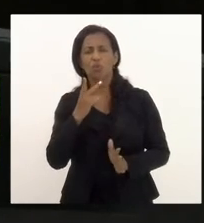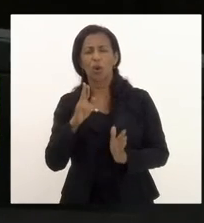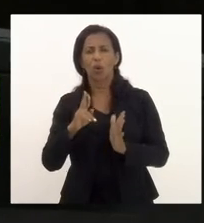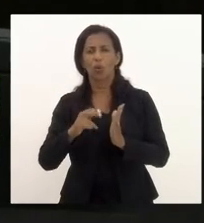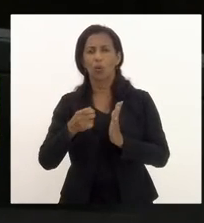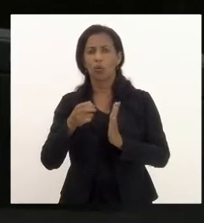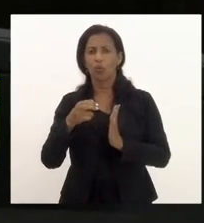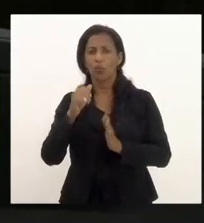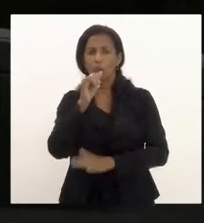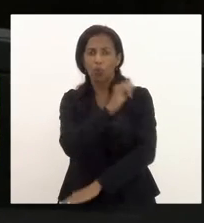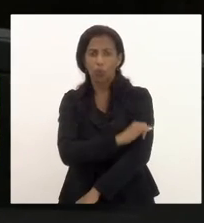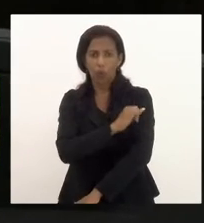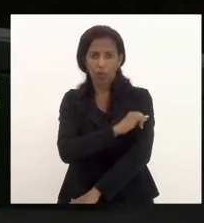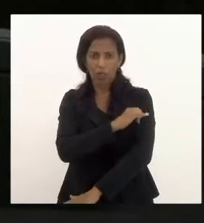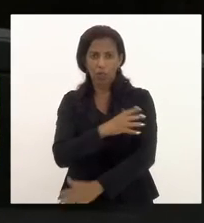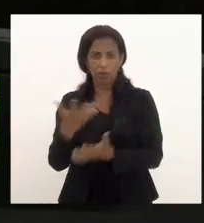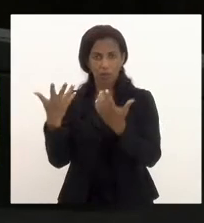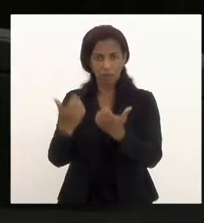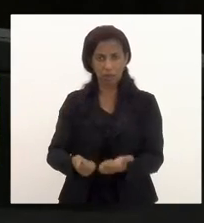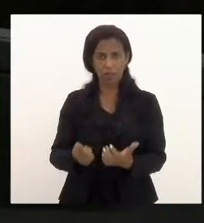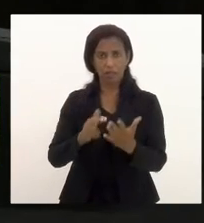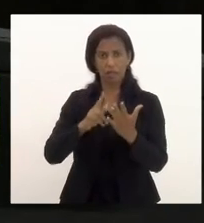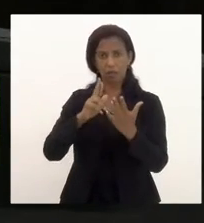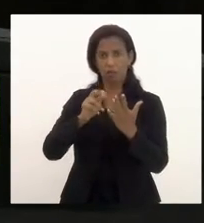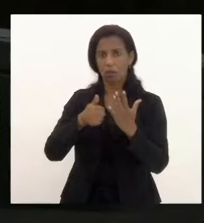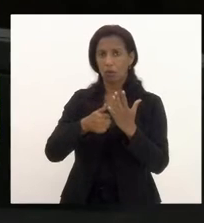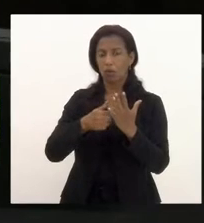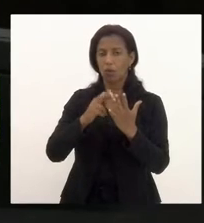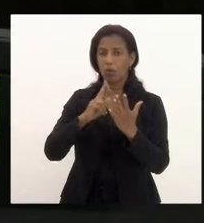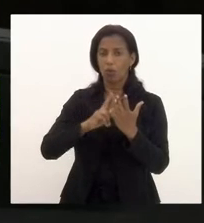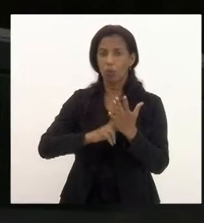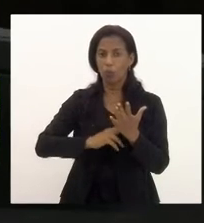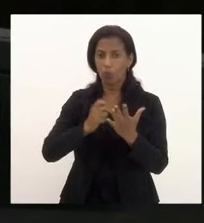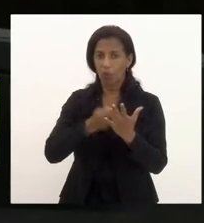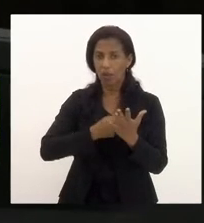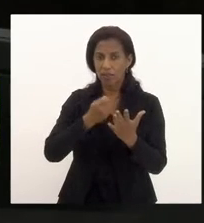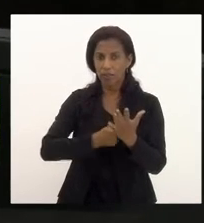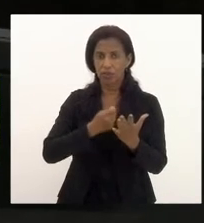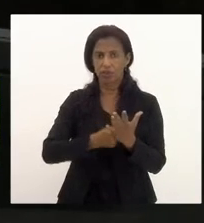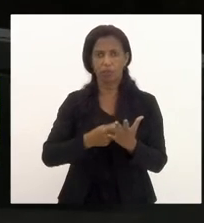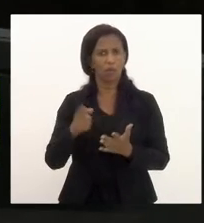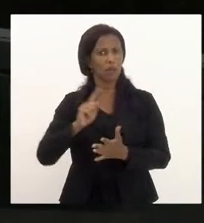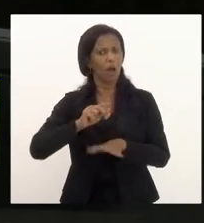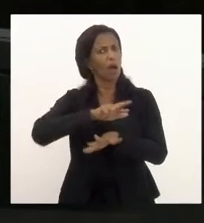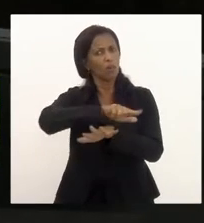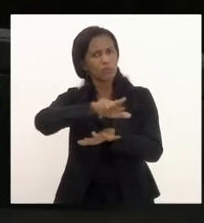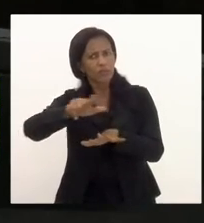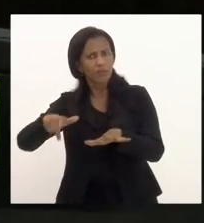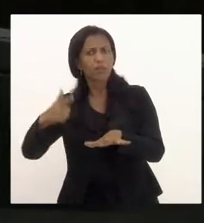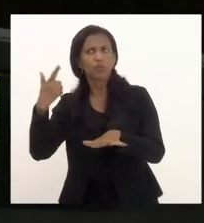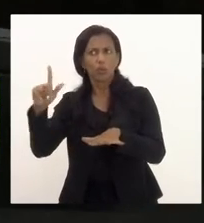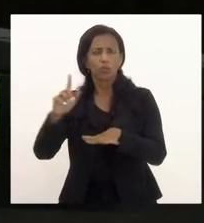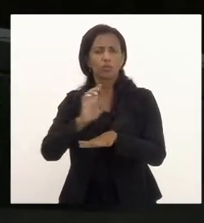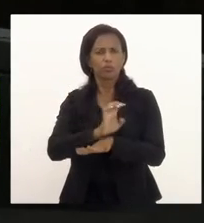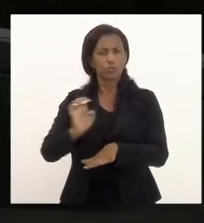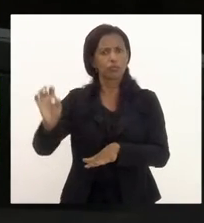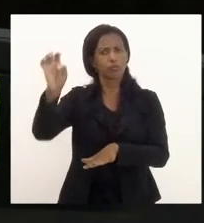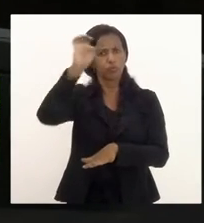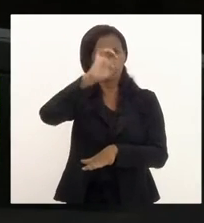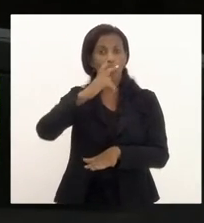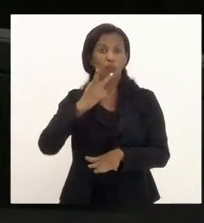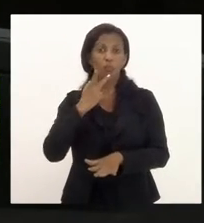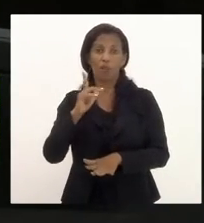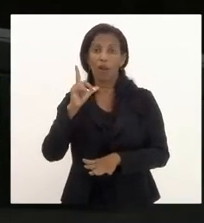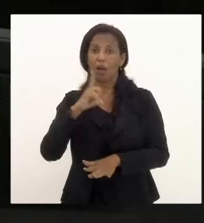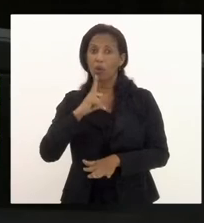só o Rio de Janeiro está aderindo ao regime não é verdade não tem vários outros estados eu vou